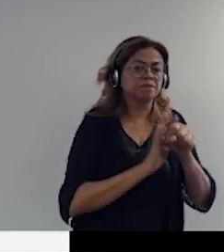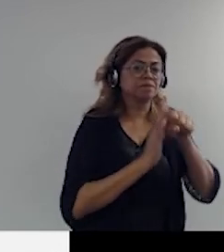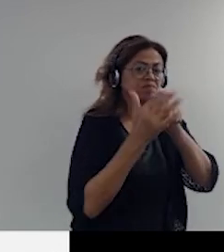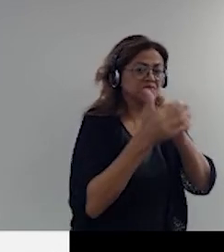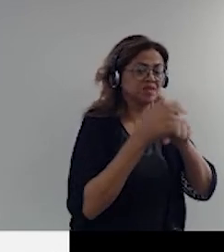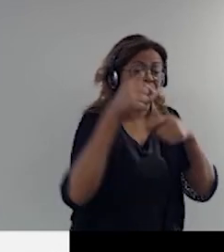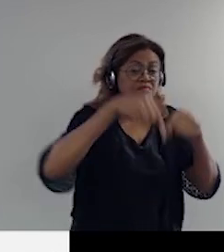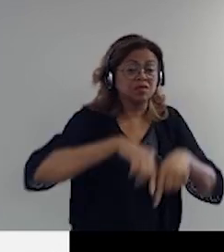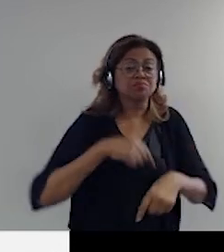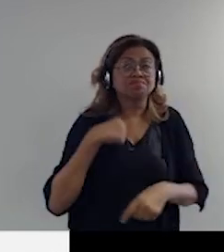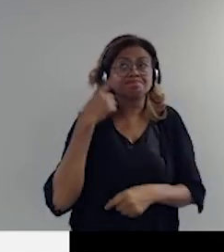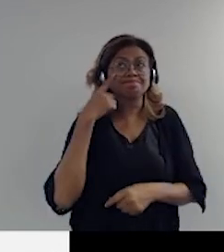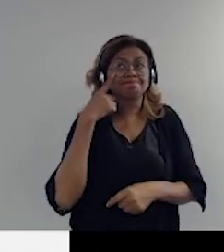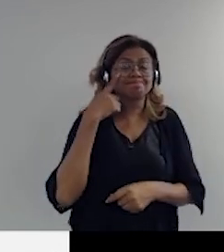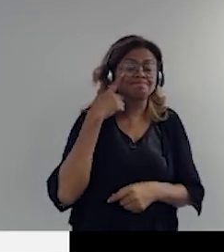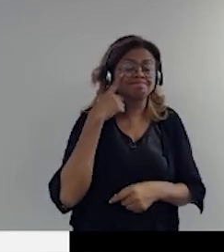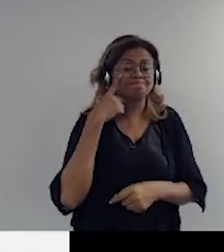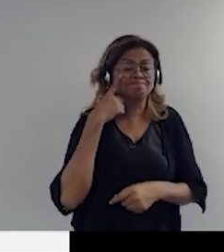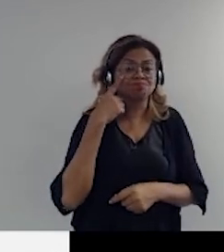resiliência do mercado,